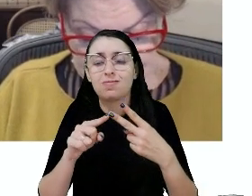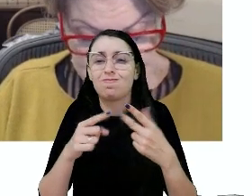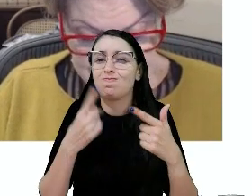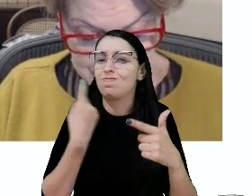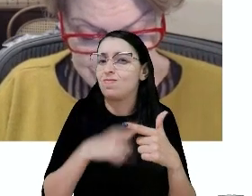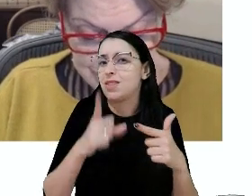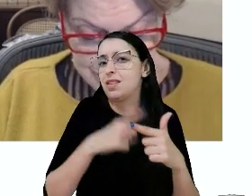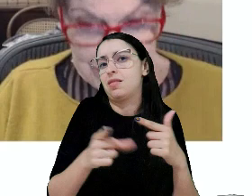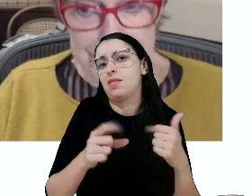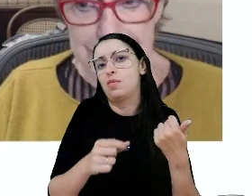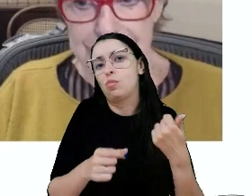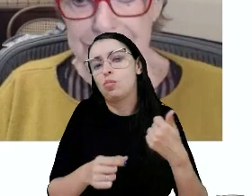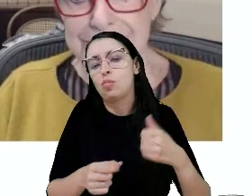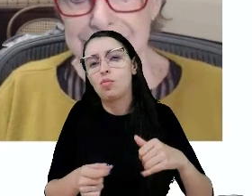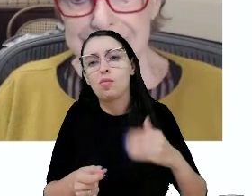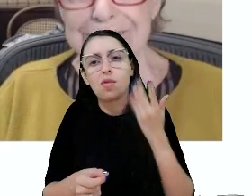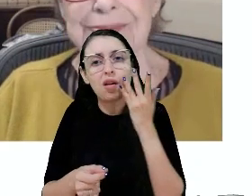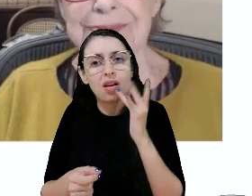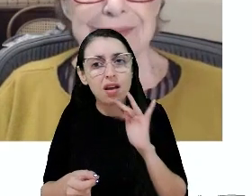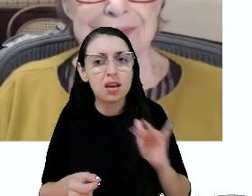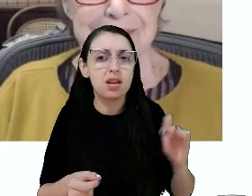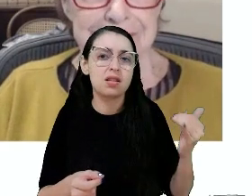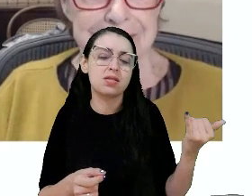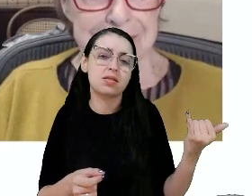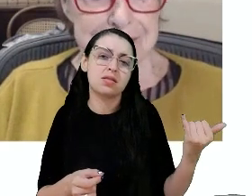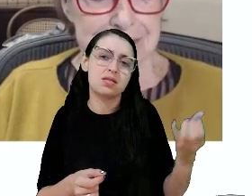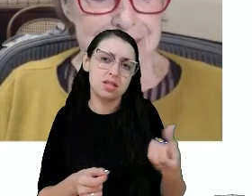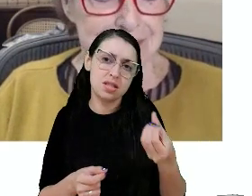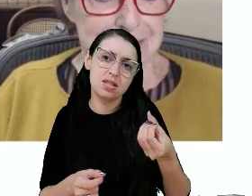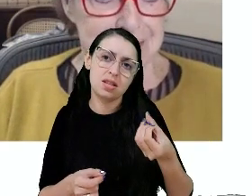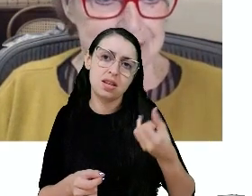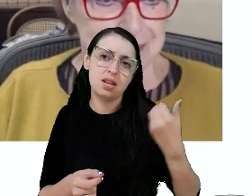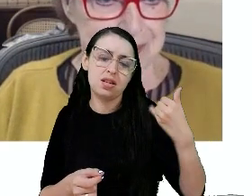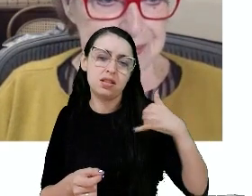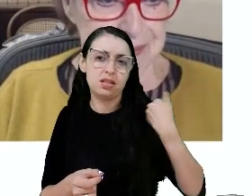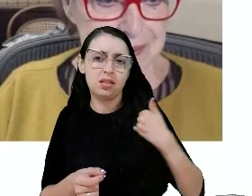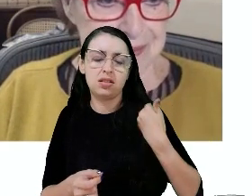muito problemáticos, uma criança de 6 anos de idade